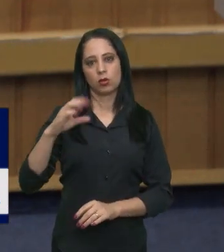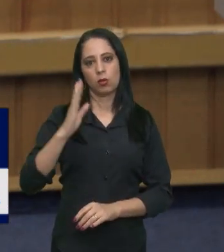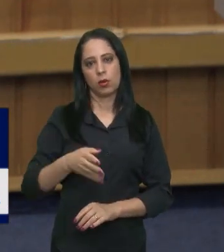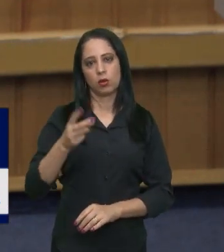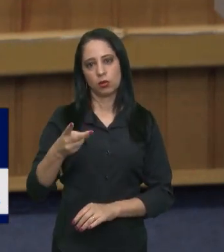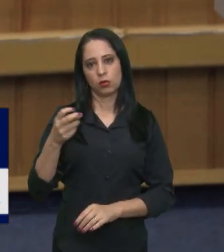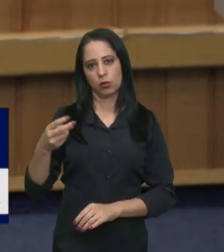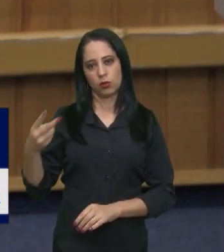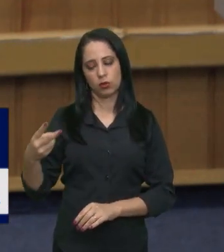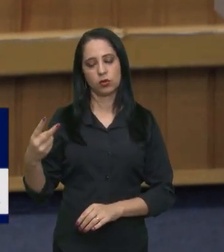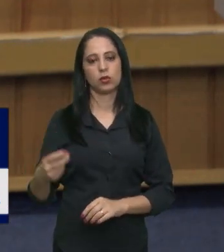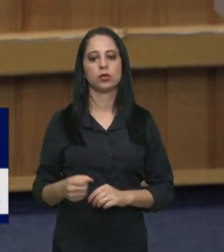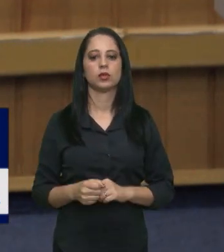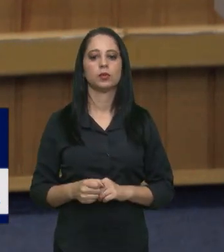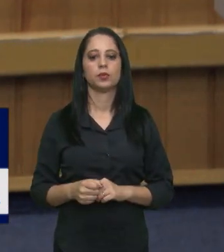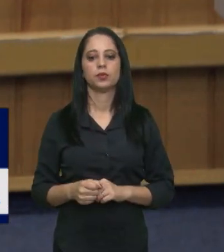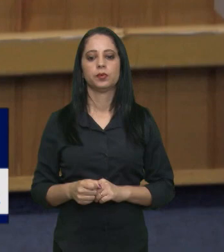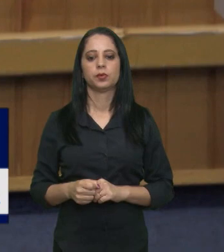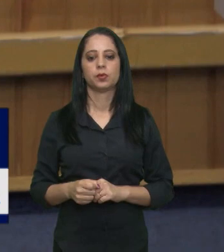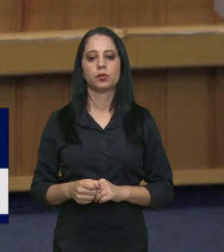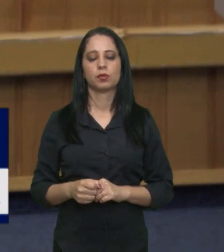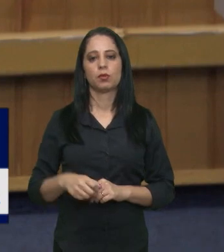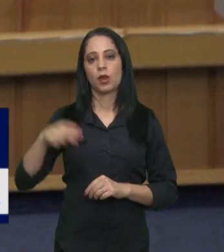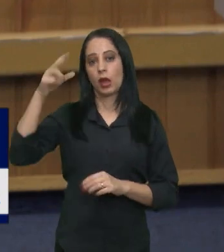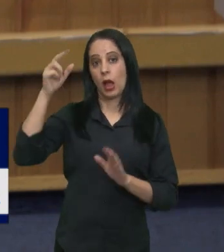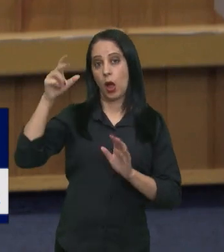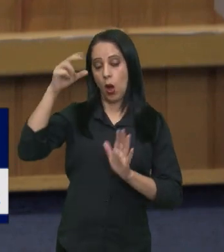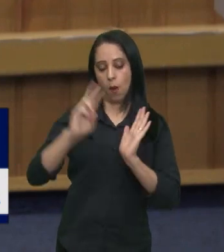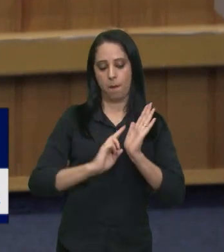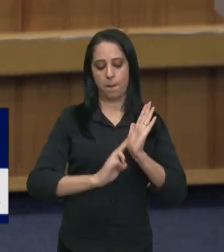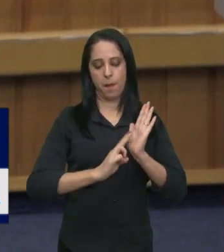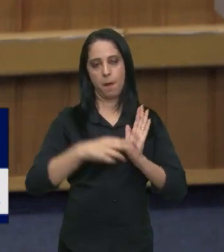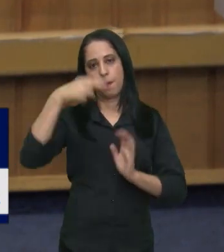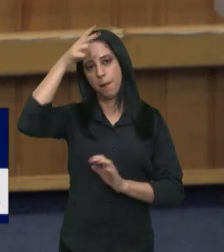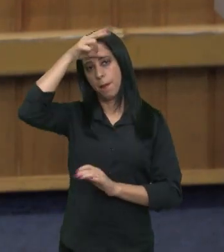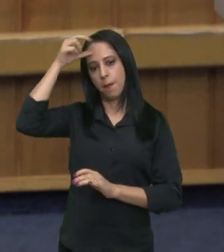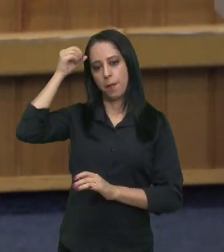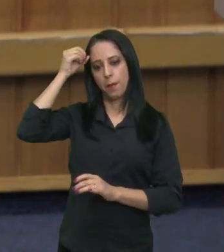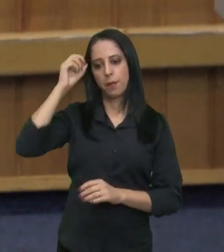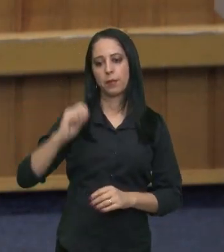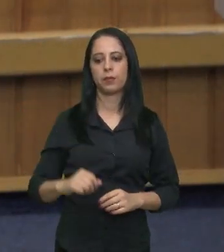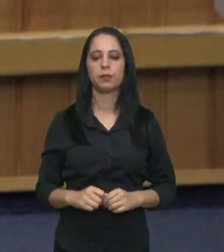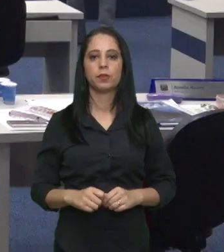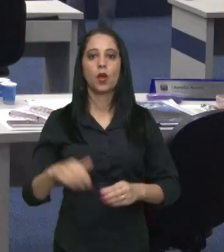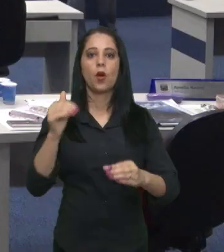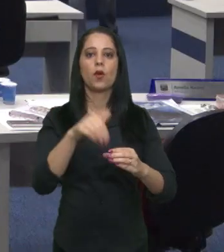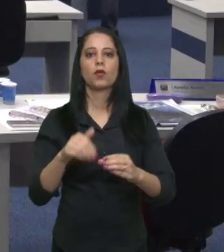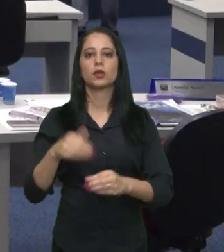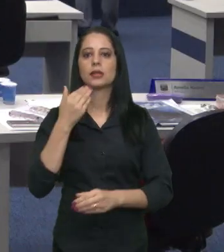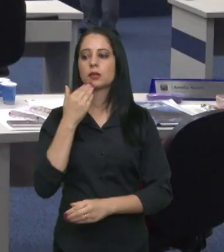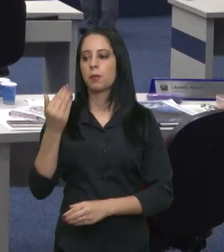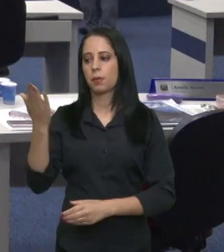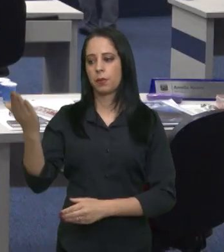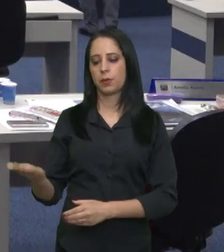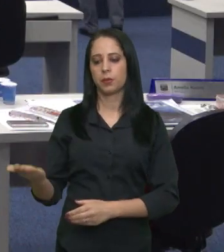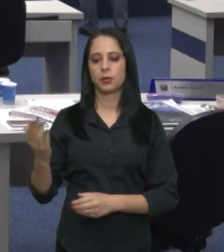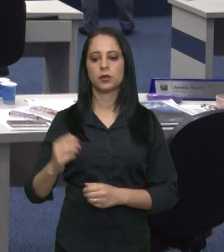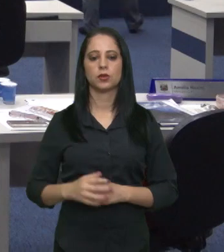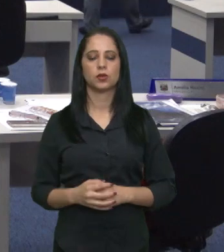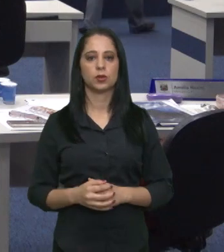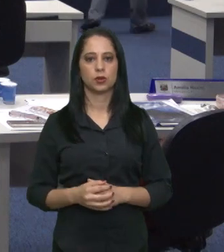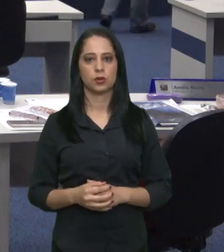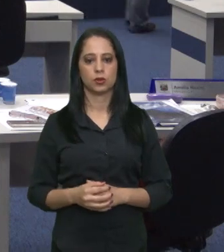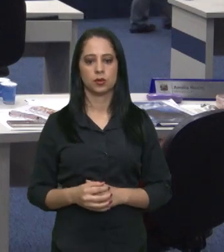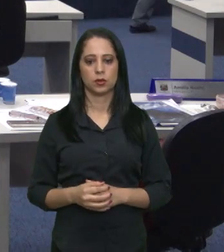59/2022, de autoria do Poder Executivo. Em votação, o pedido verbal do vereador